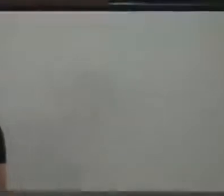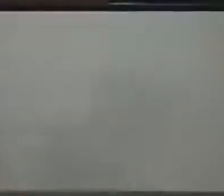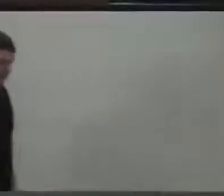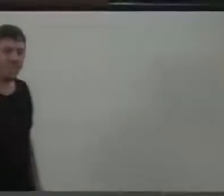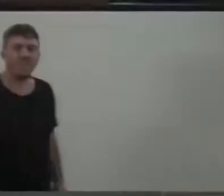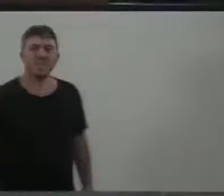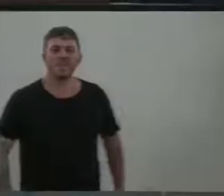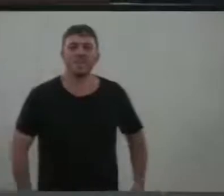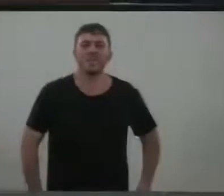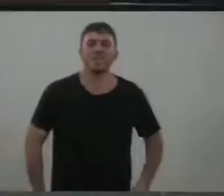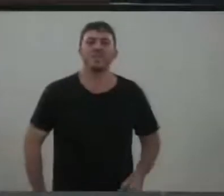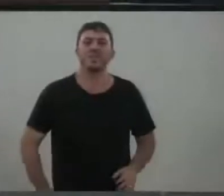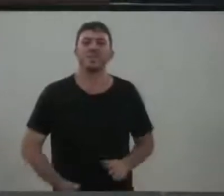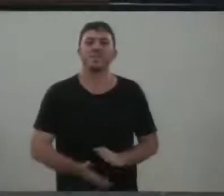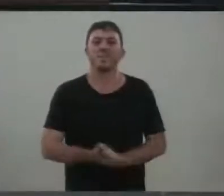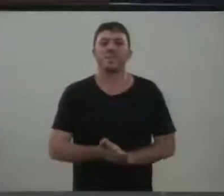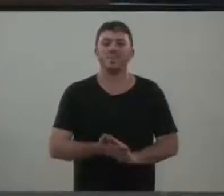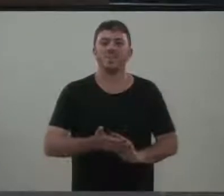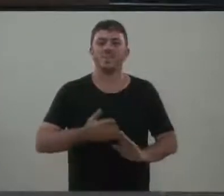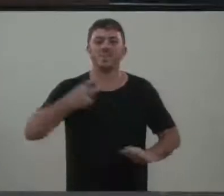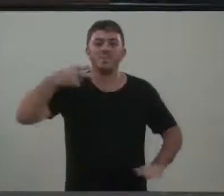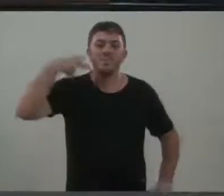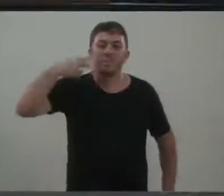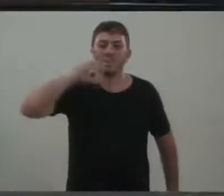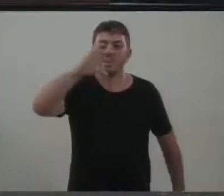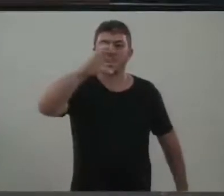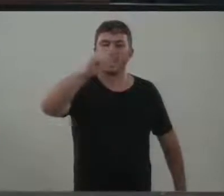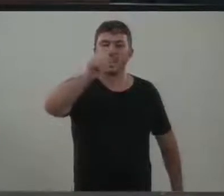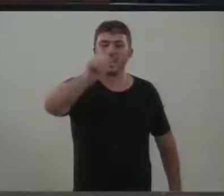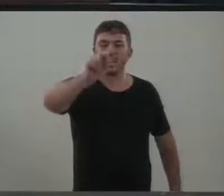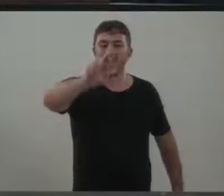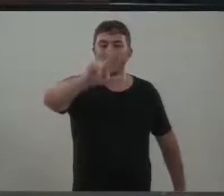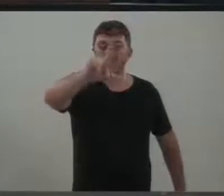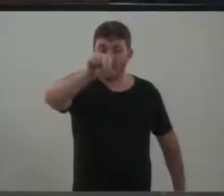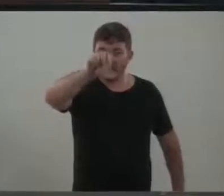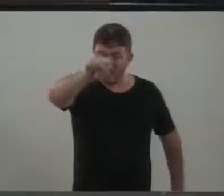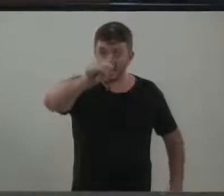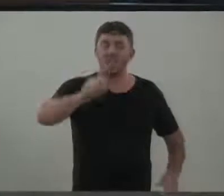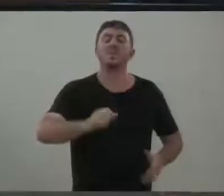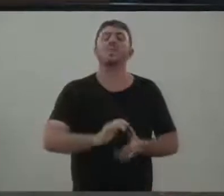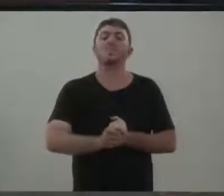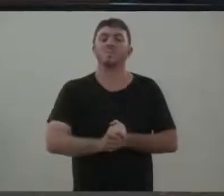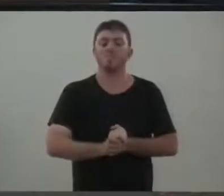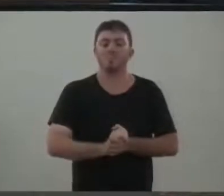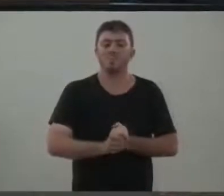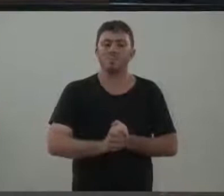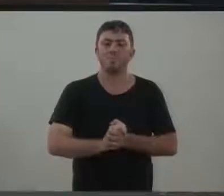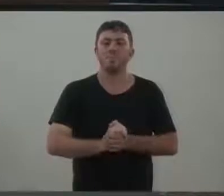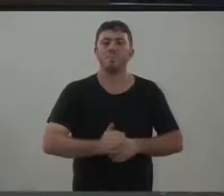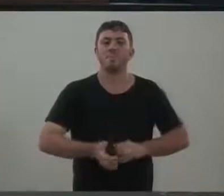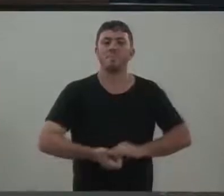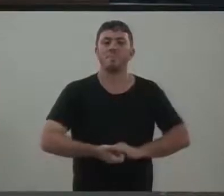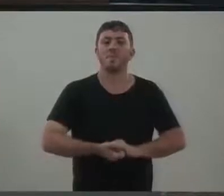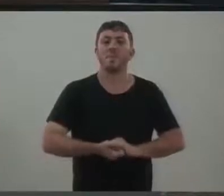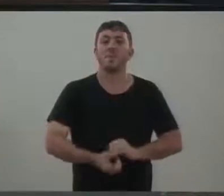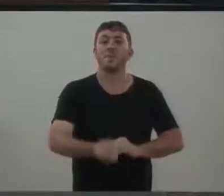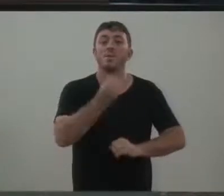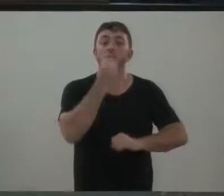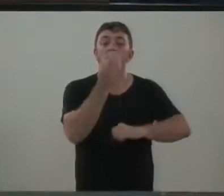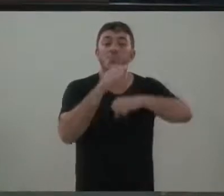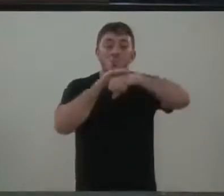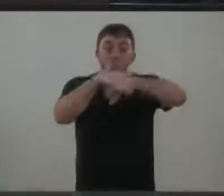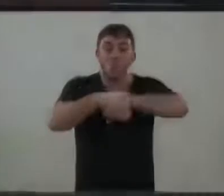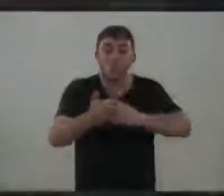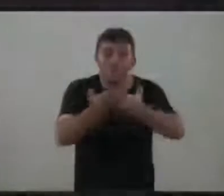Florentino. Essa palavra, senhor presidente. Com a palavra, o vereador Florentino. Boa noite, senhor